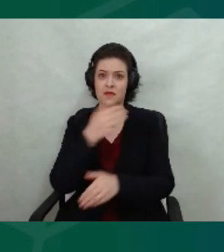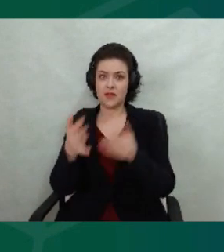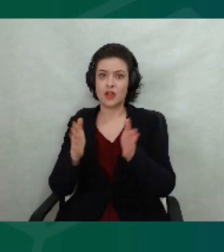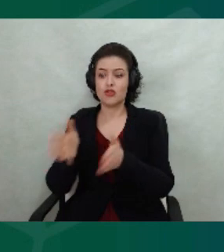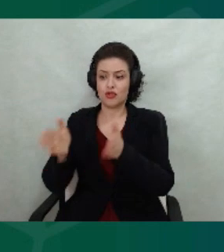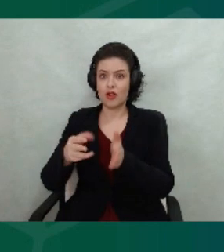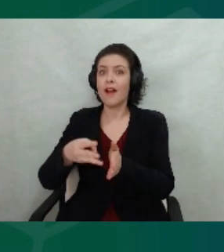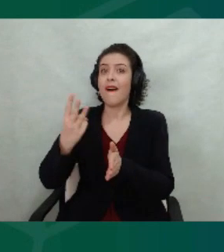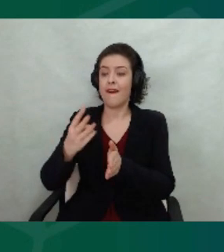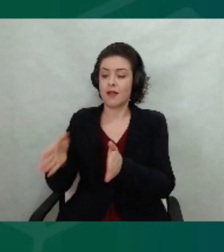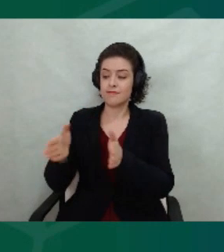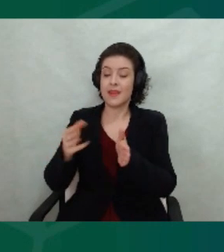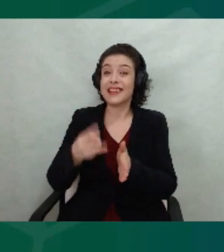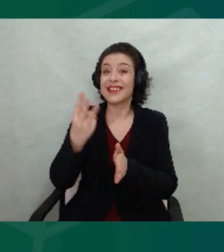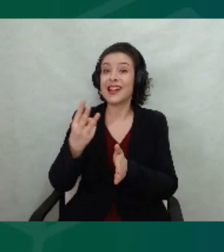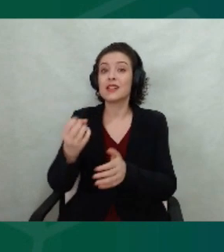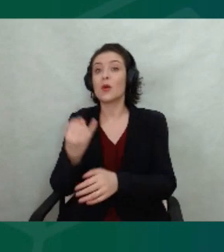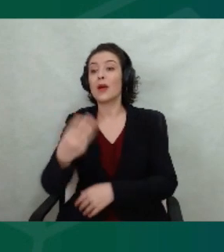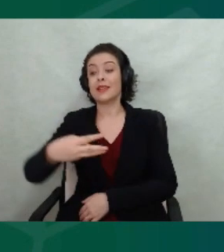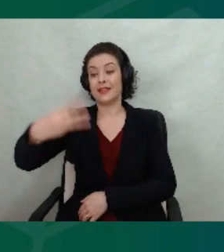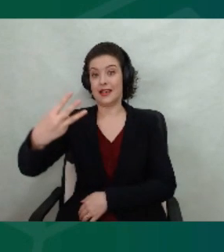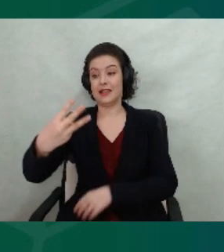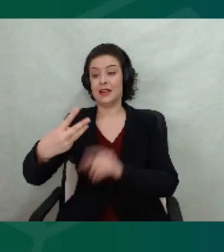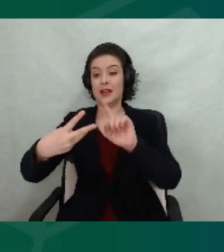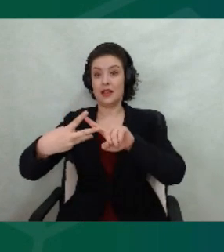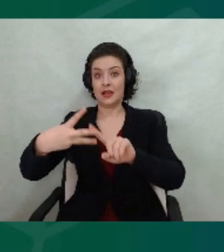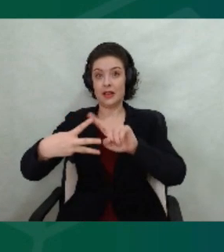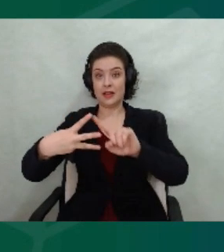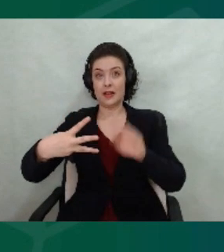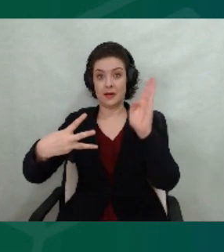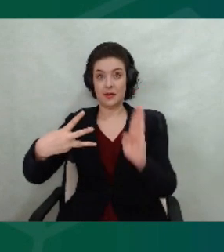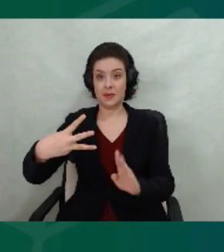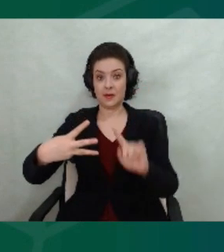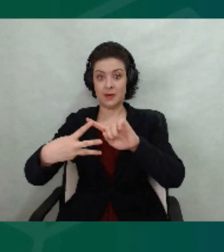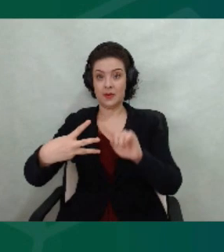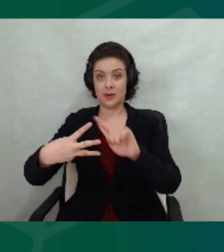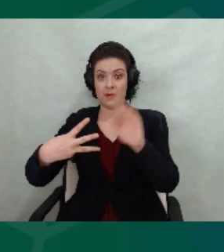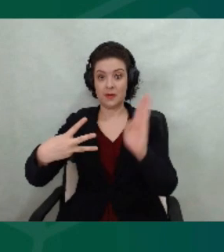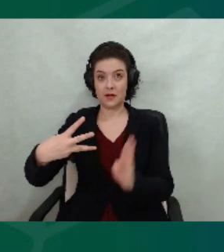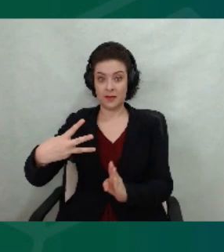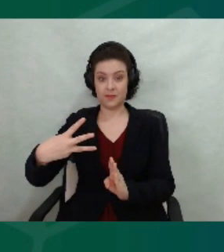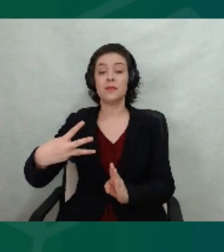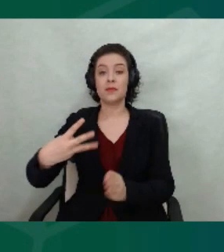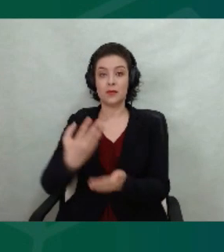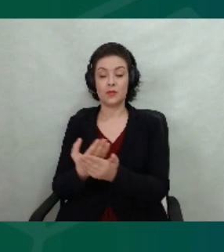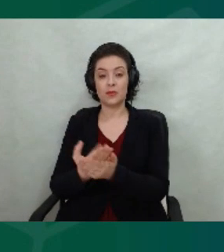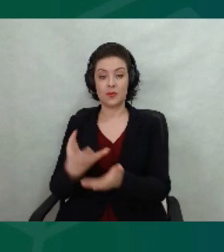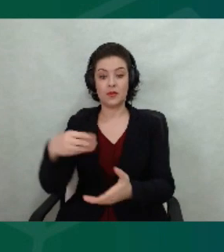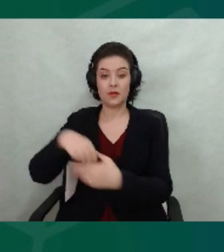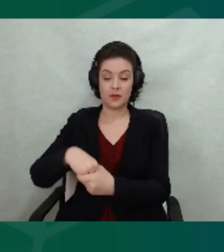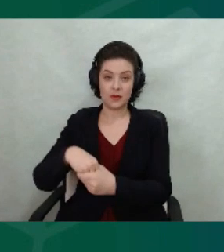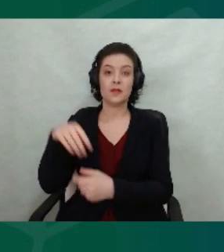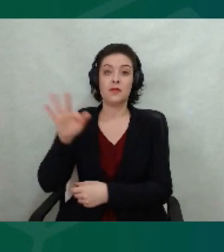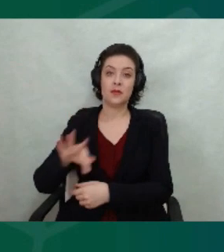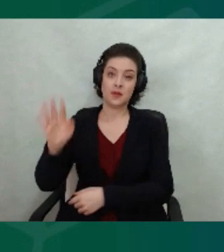vacinas em fase 3, as 2 estão sendo conduzidas, os estudos conduzidos no